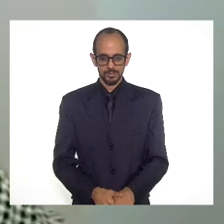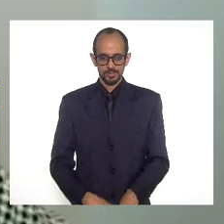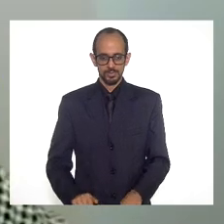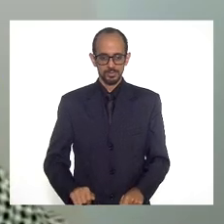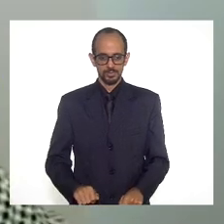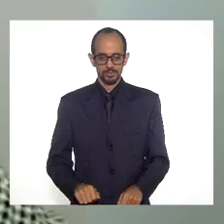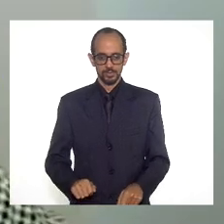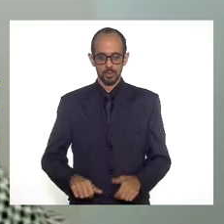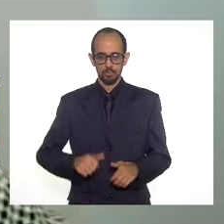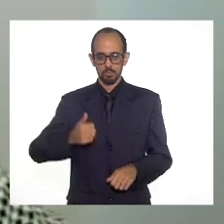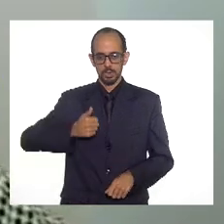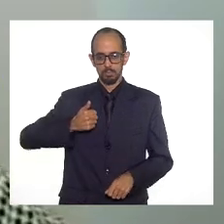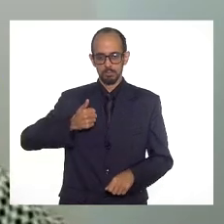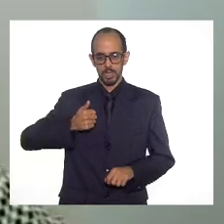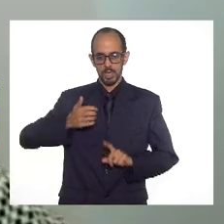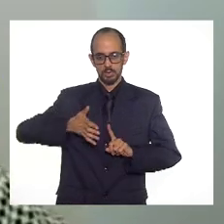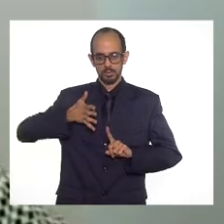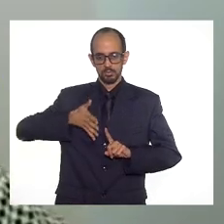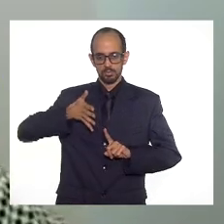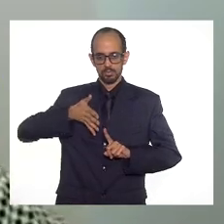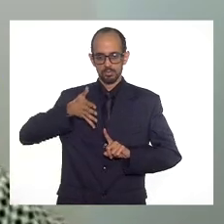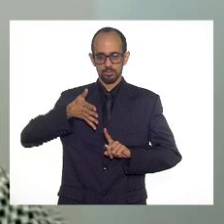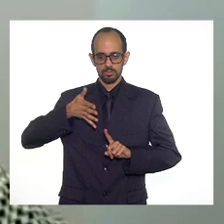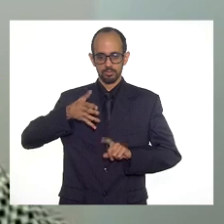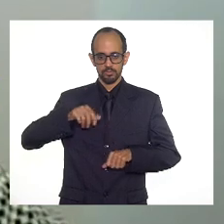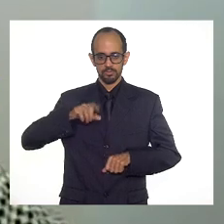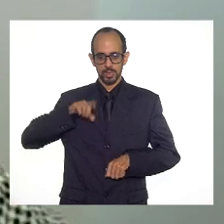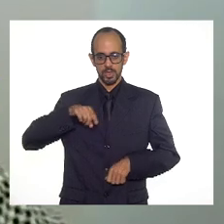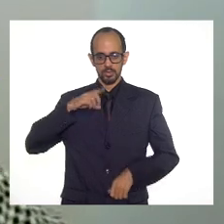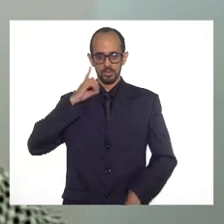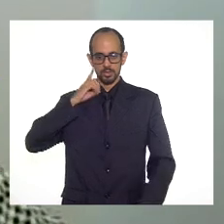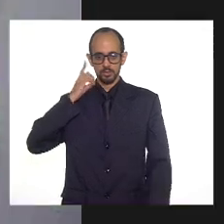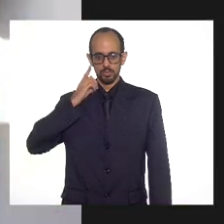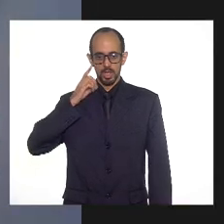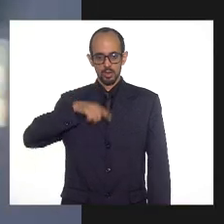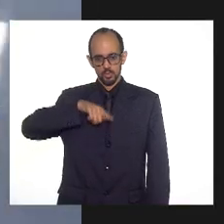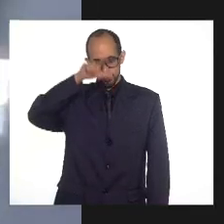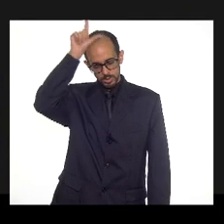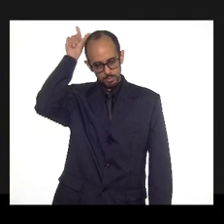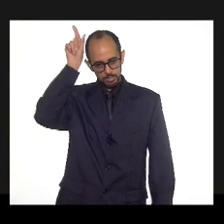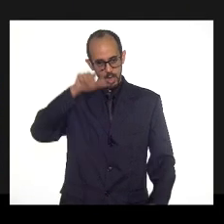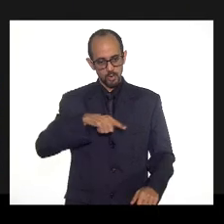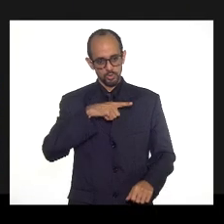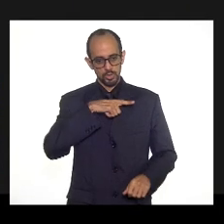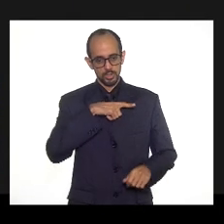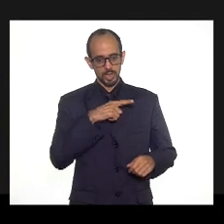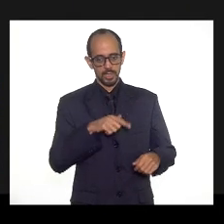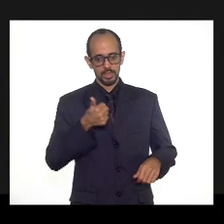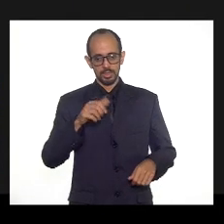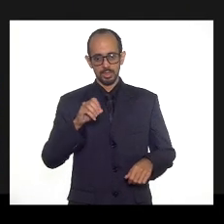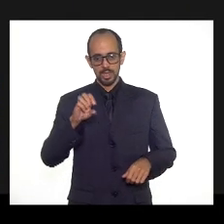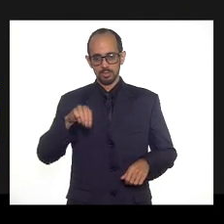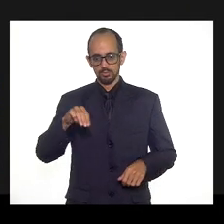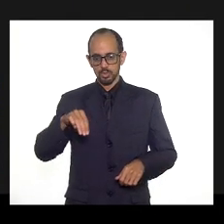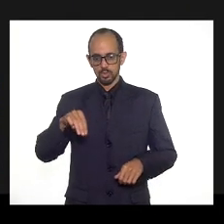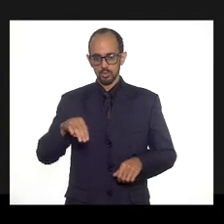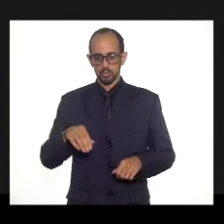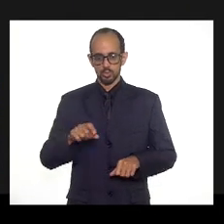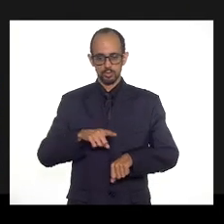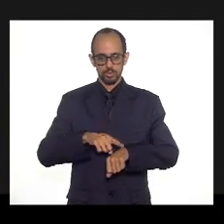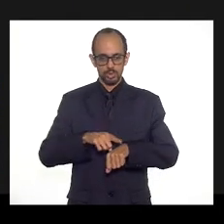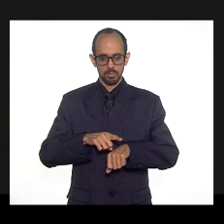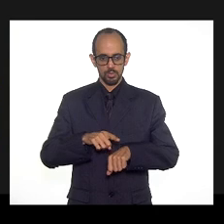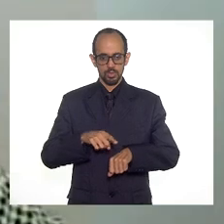Primeiro orador escrito do expediente final é o deputado Luiz Paulo. A excelência dispõe de 10 minutos no tempo regimental. Deputada